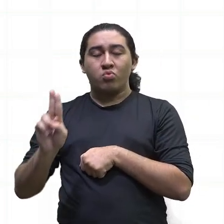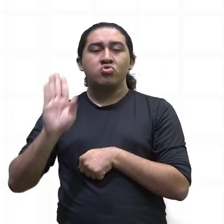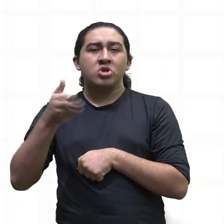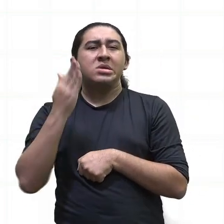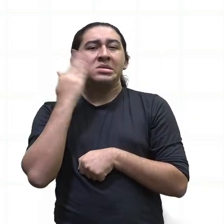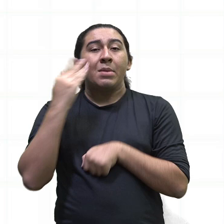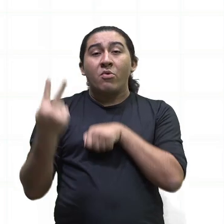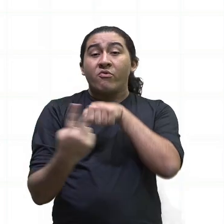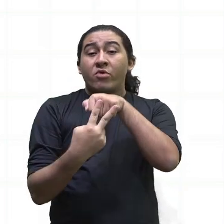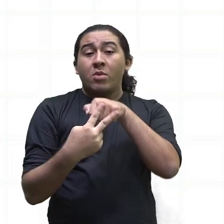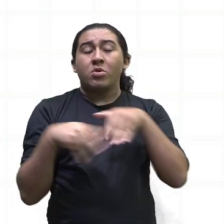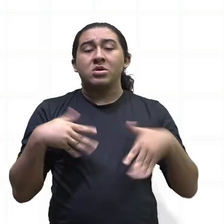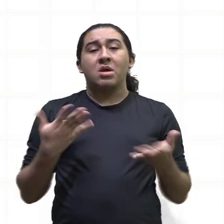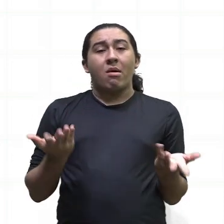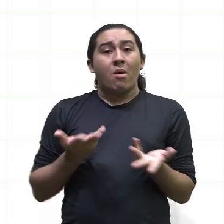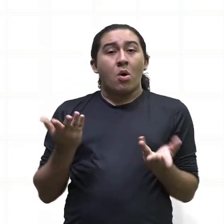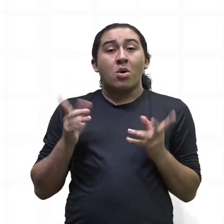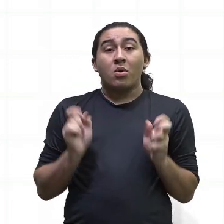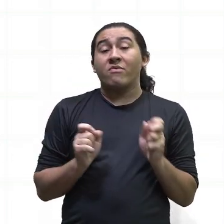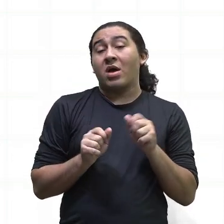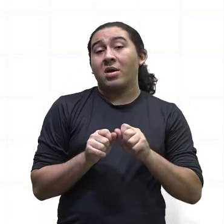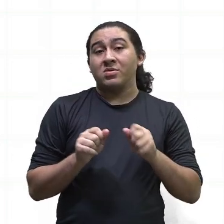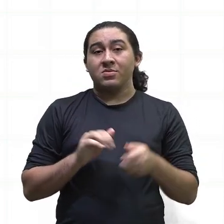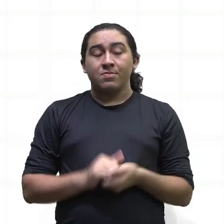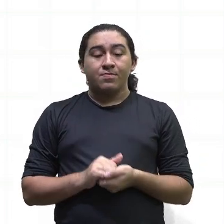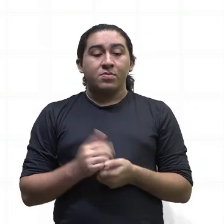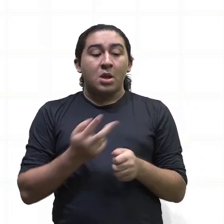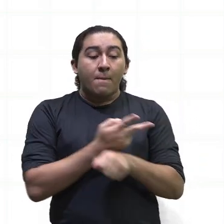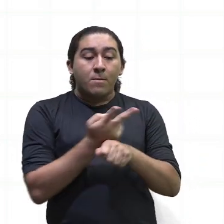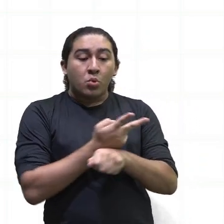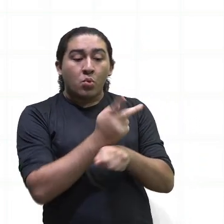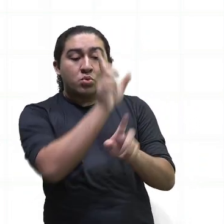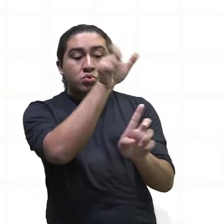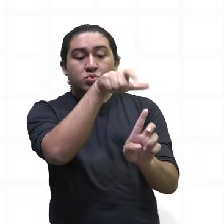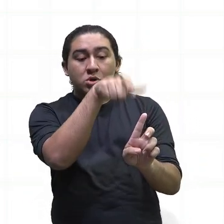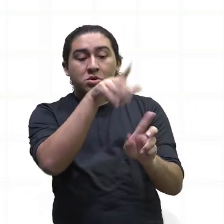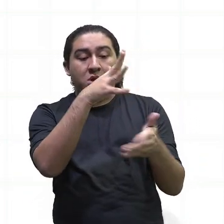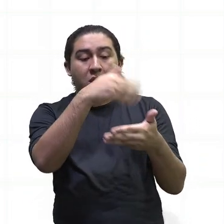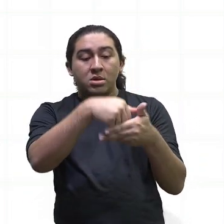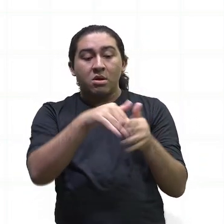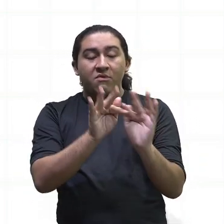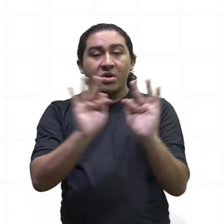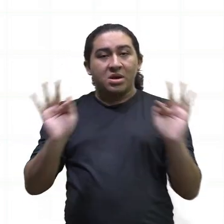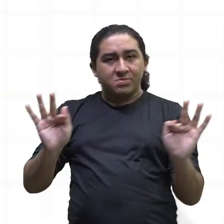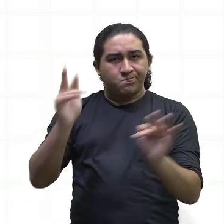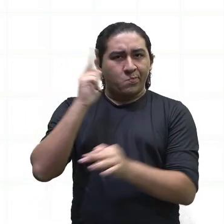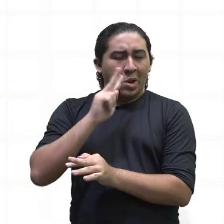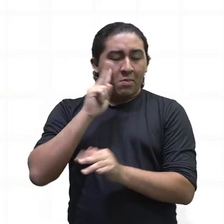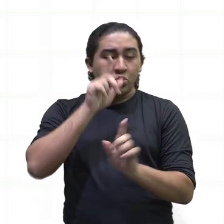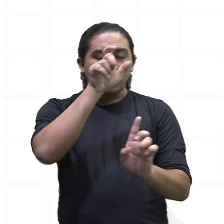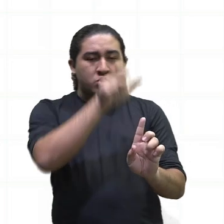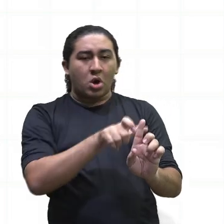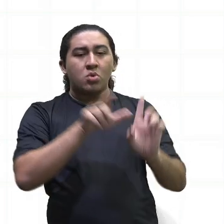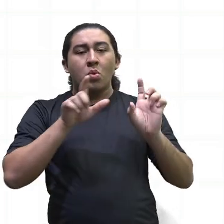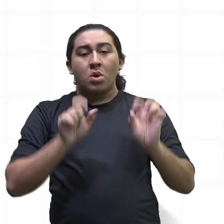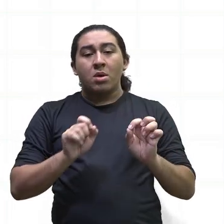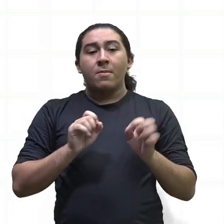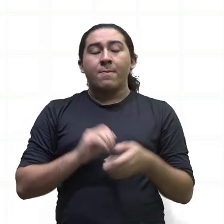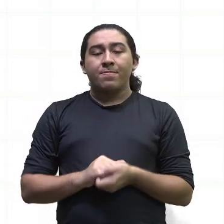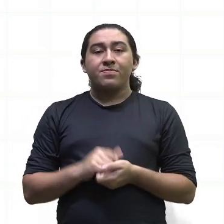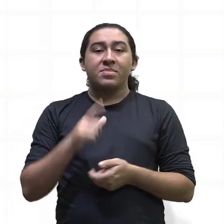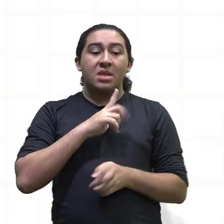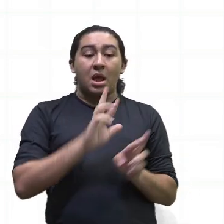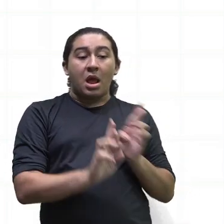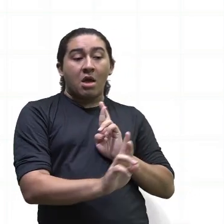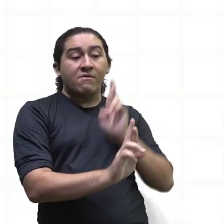meu verbo. Aí, o que eu vou fazer? Identificar o meu sujeito. Lembre-se que o sujeito é o que ou quem se fala.